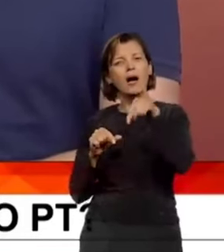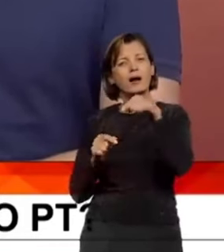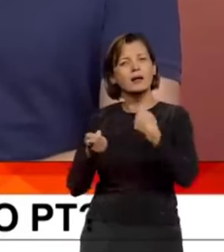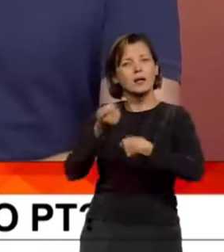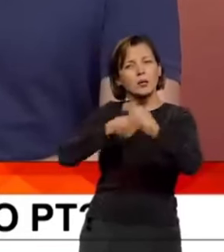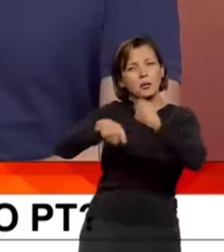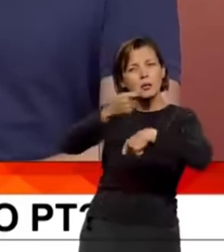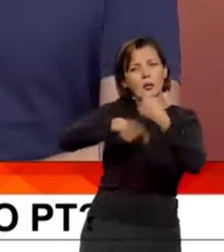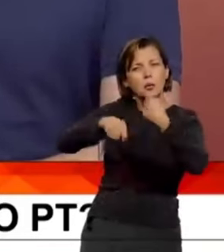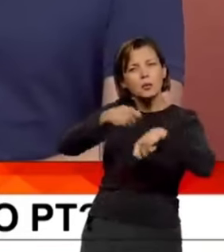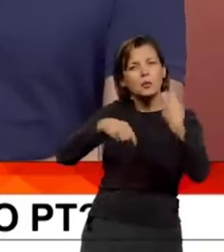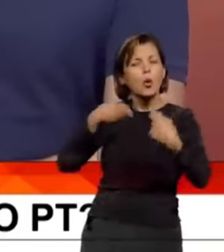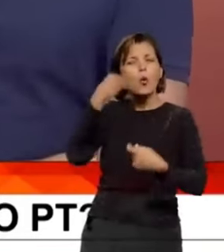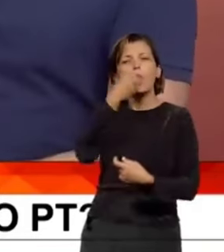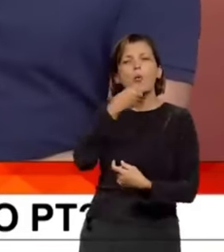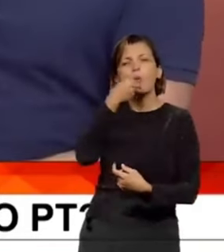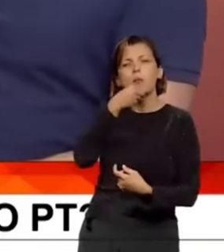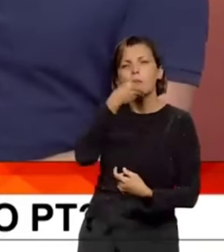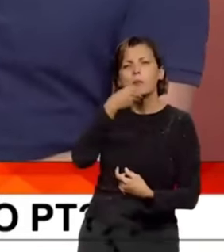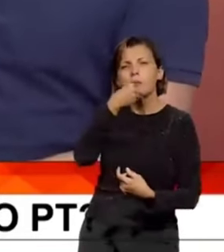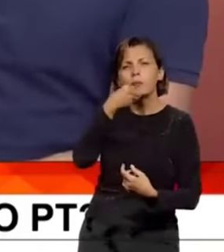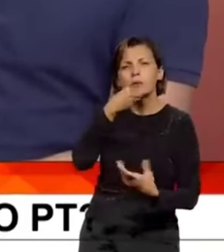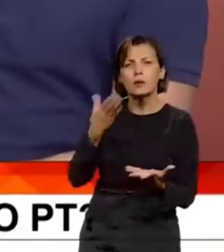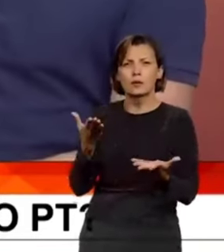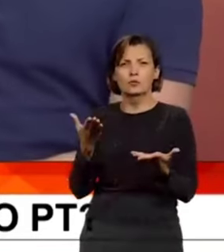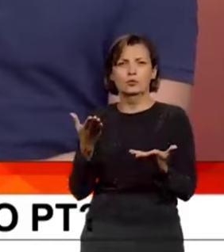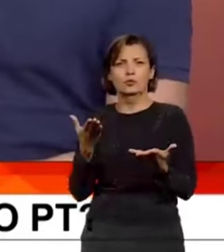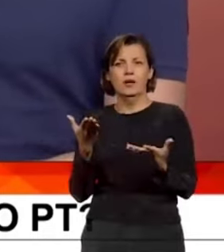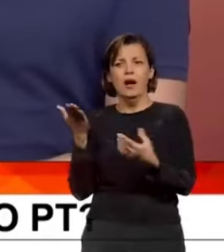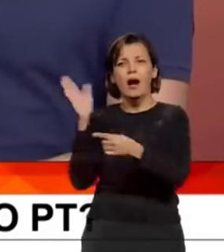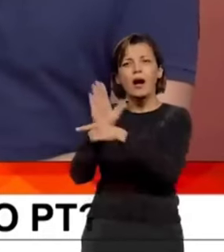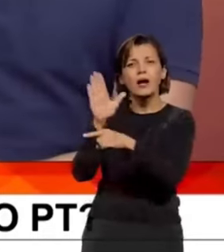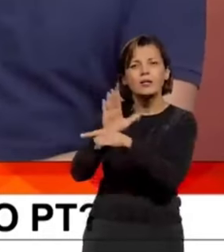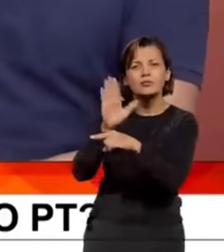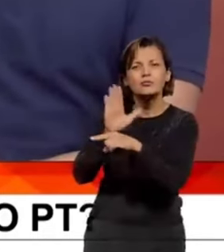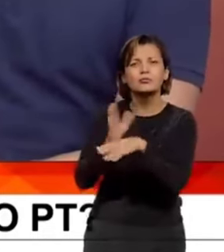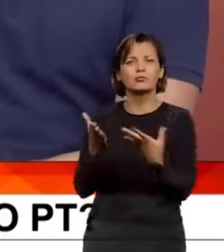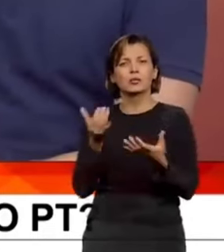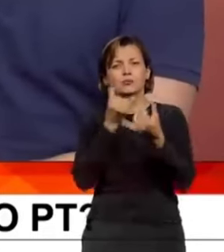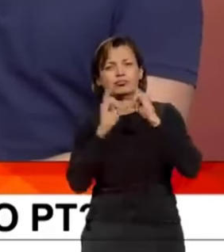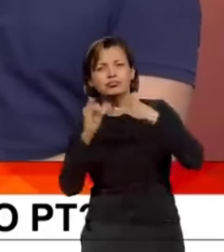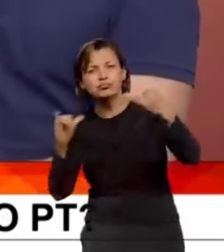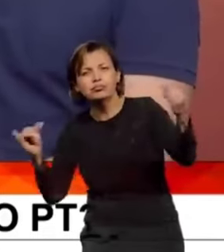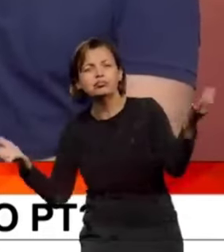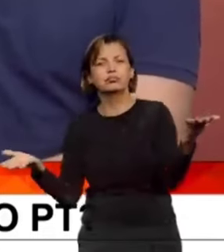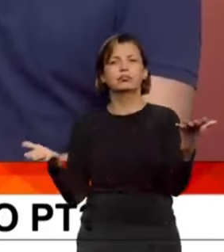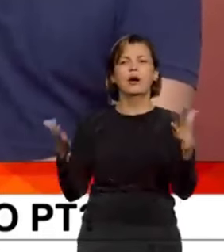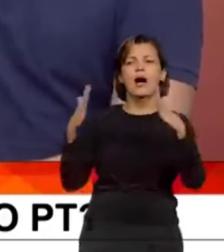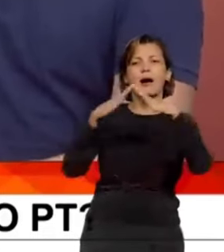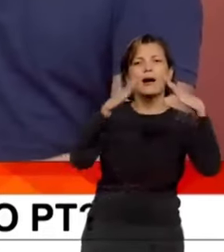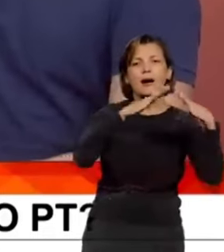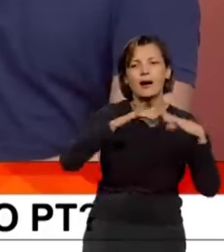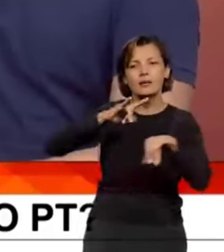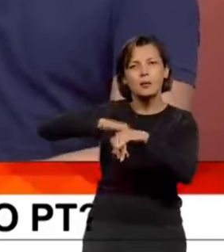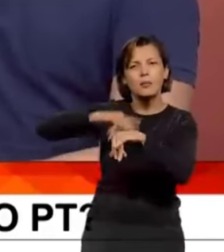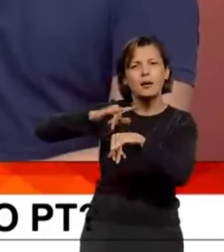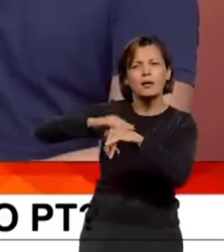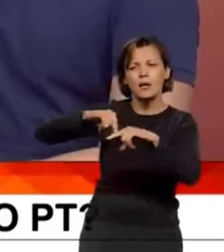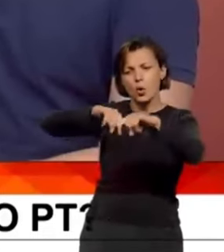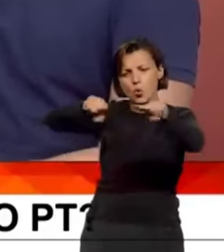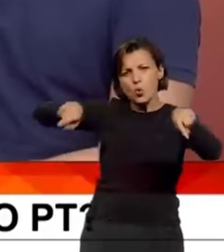alguns de economia mista tiveram a oportunidade de investir em saneamento nas elétricas em investir na Petrobras